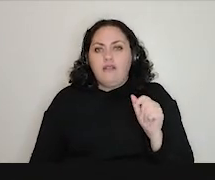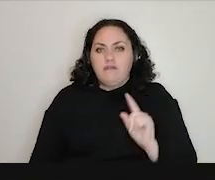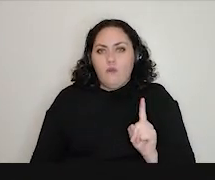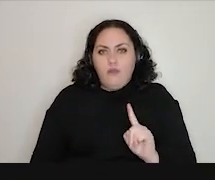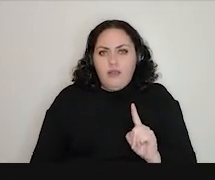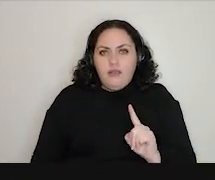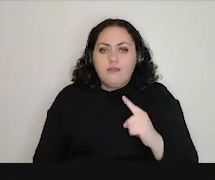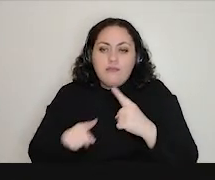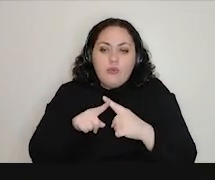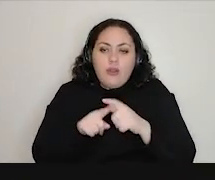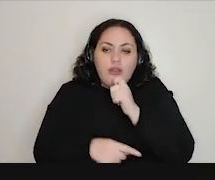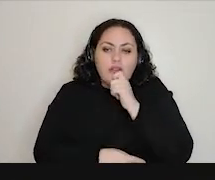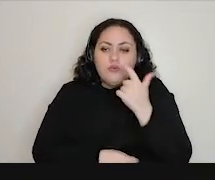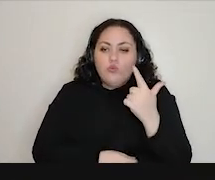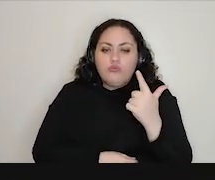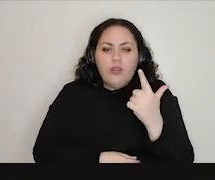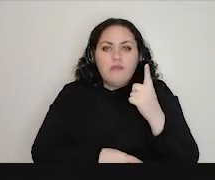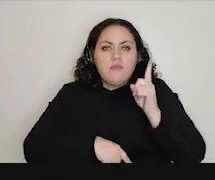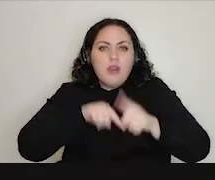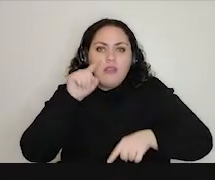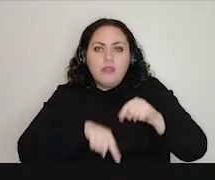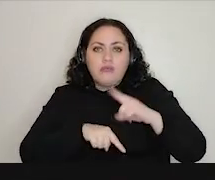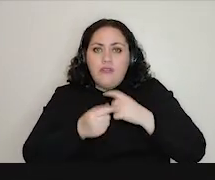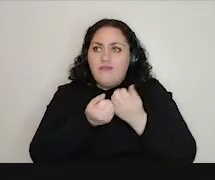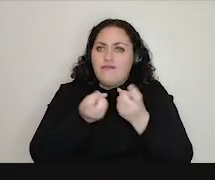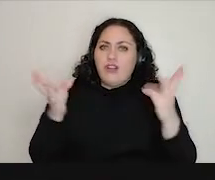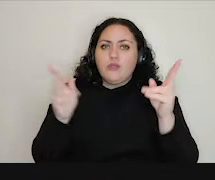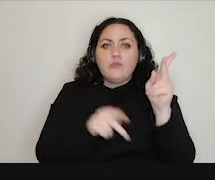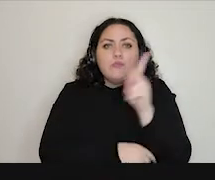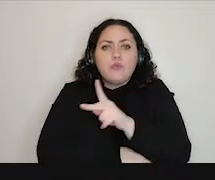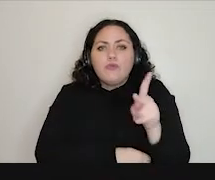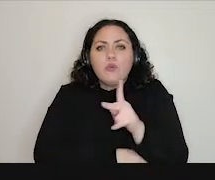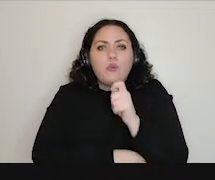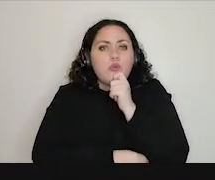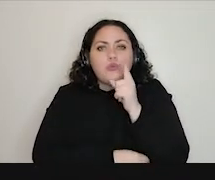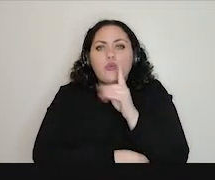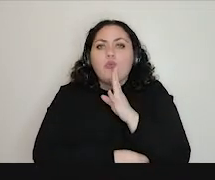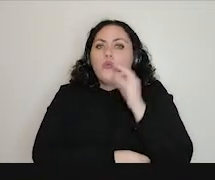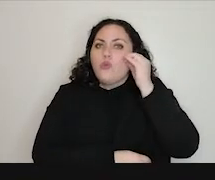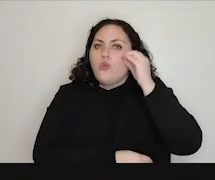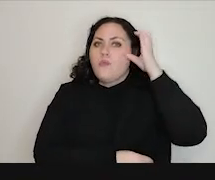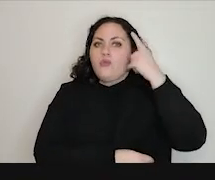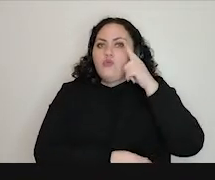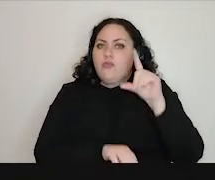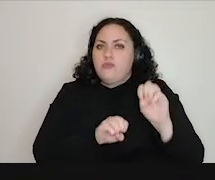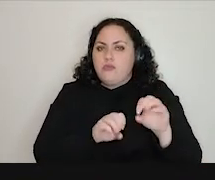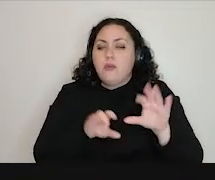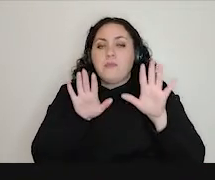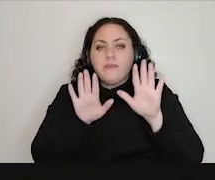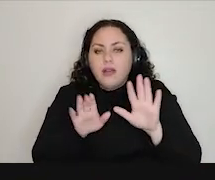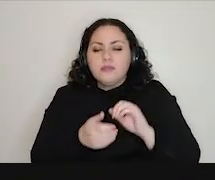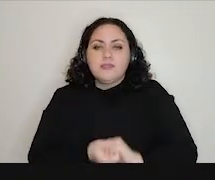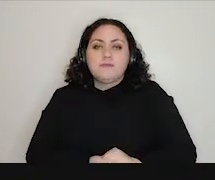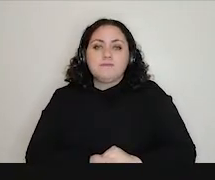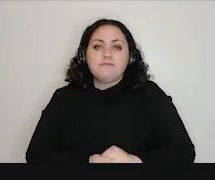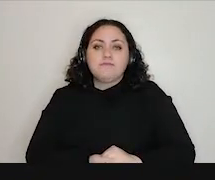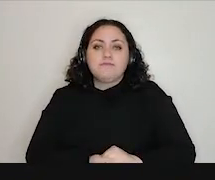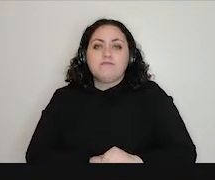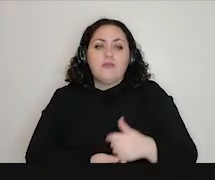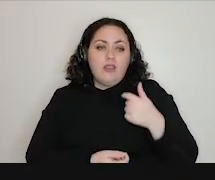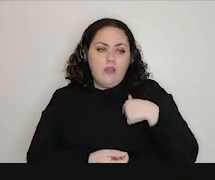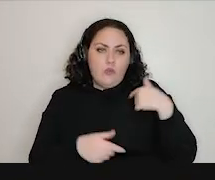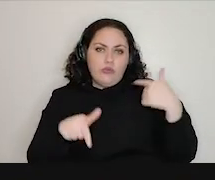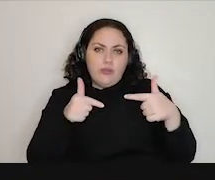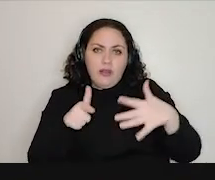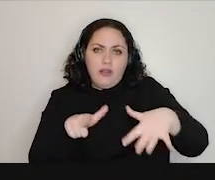tem ferramentas e muitos professores não têm subsídios para conseguirem trabalhar dessa forma. Quando eu for trabalhar a saúde da mulher, eu vou